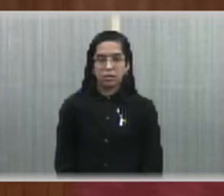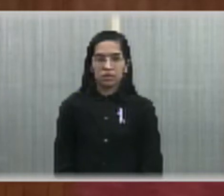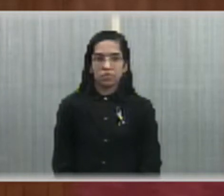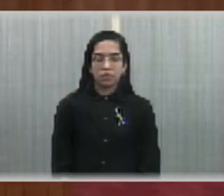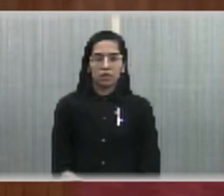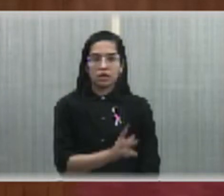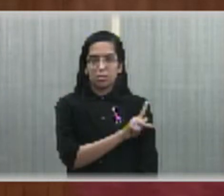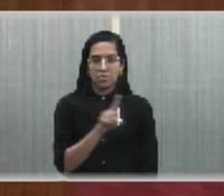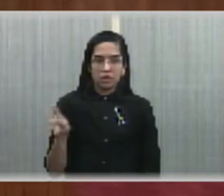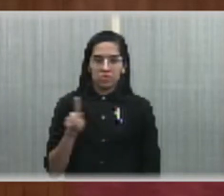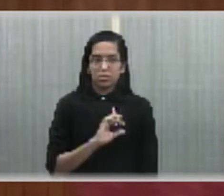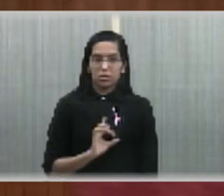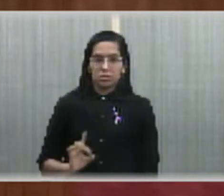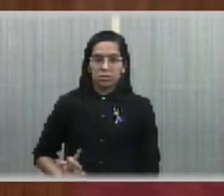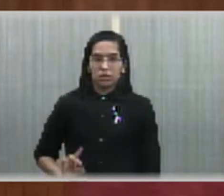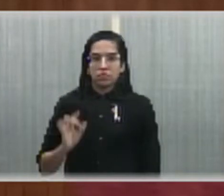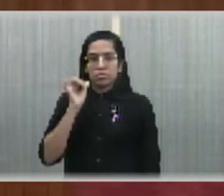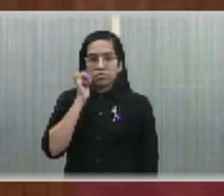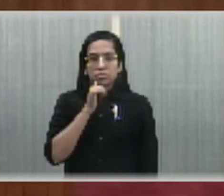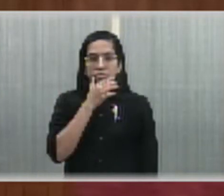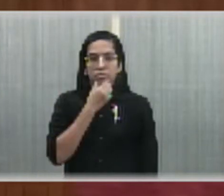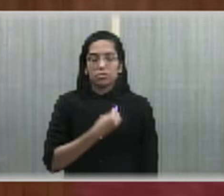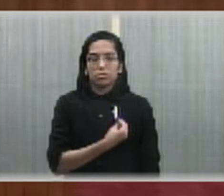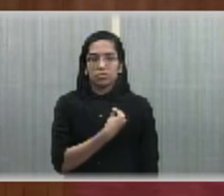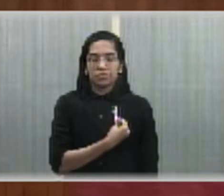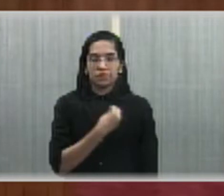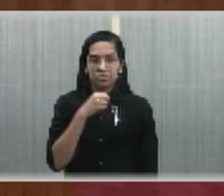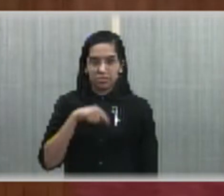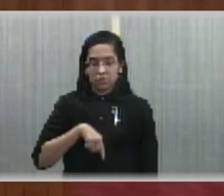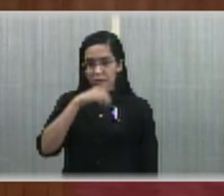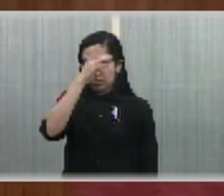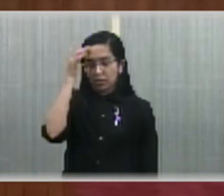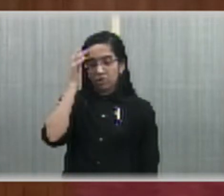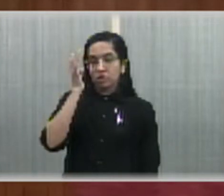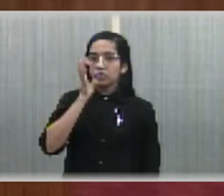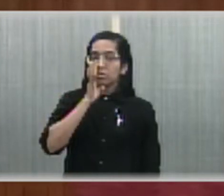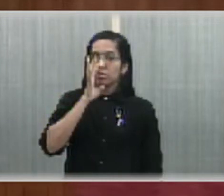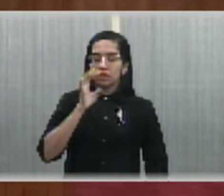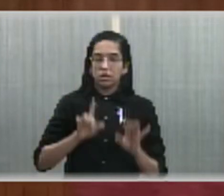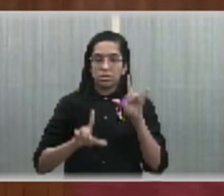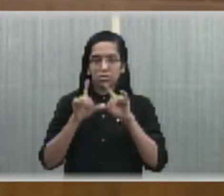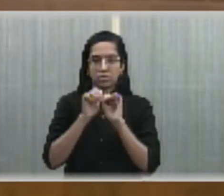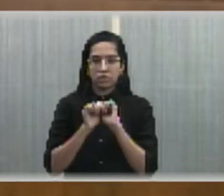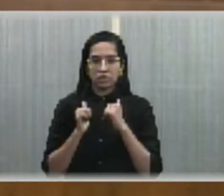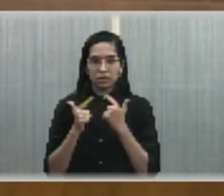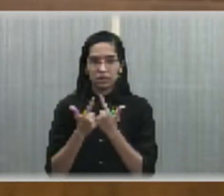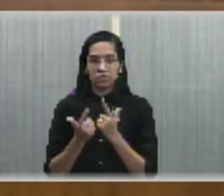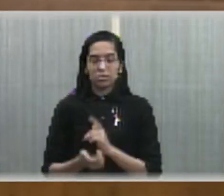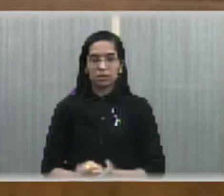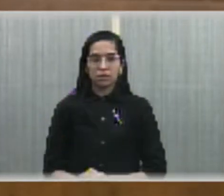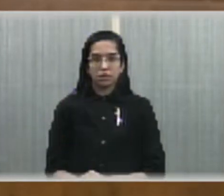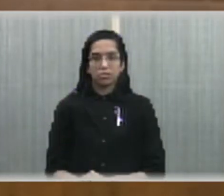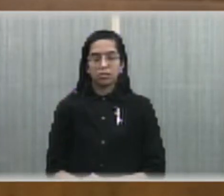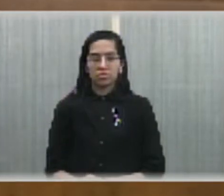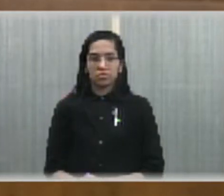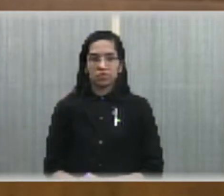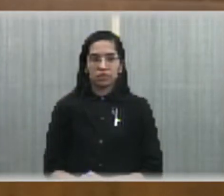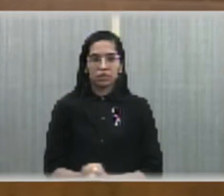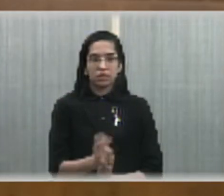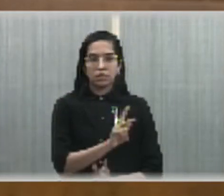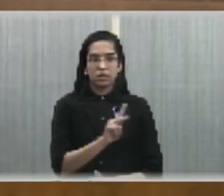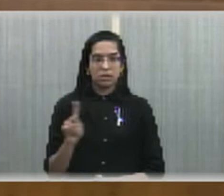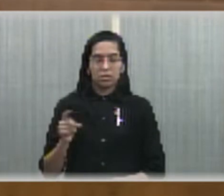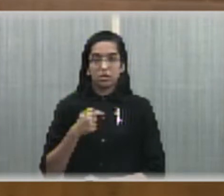Senhor presidente, senhores e senhoras deputados, ouvintes, telespectadores da TV Assembleia, senhor presidente, o